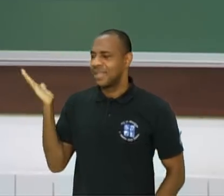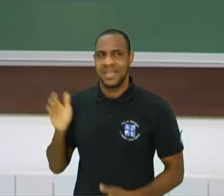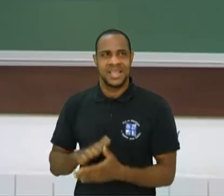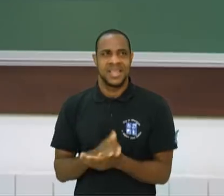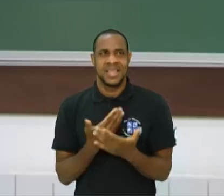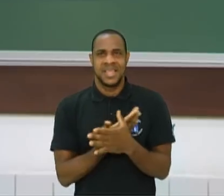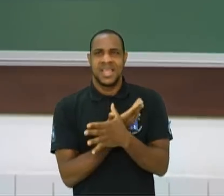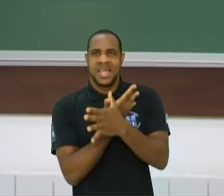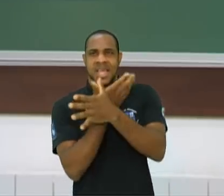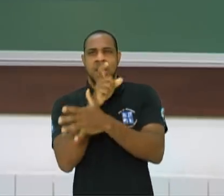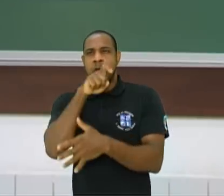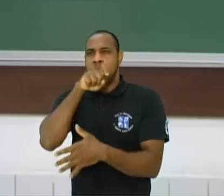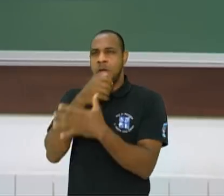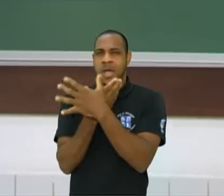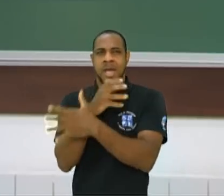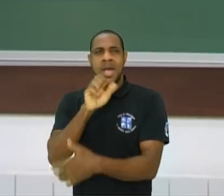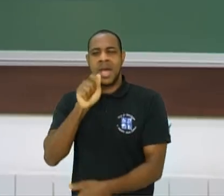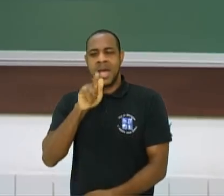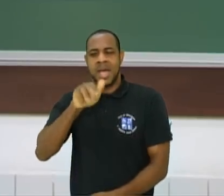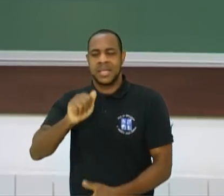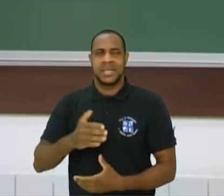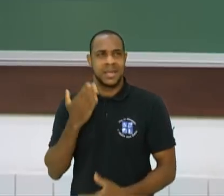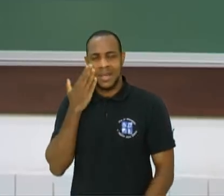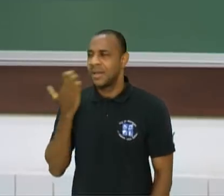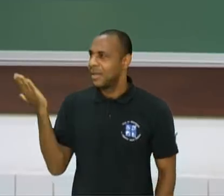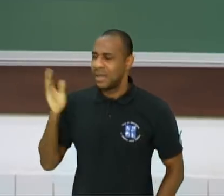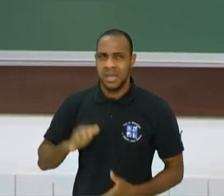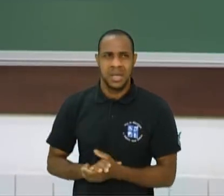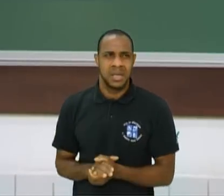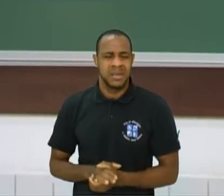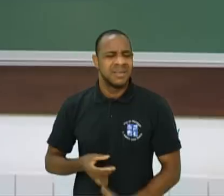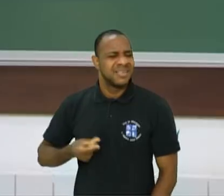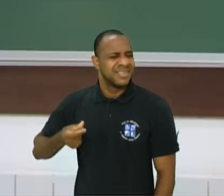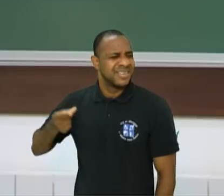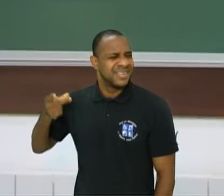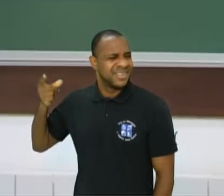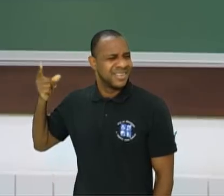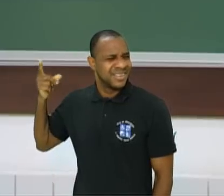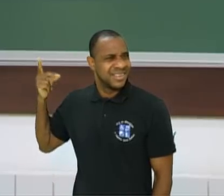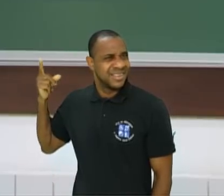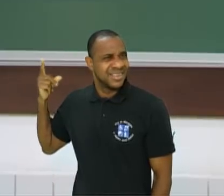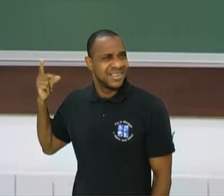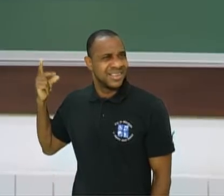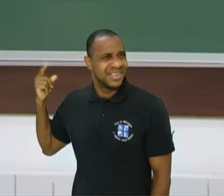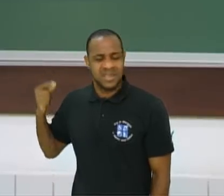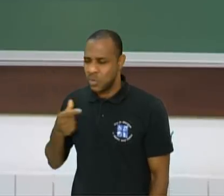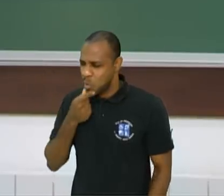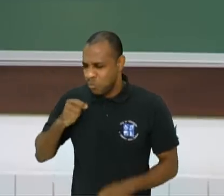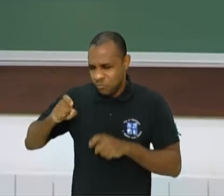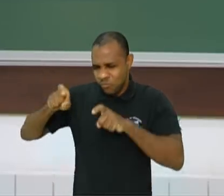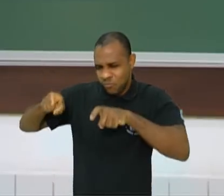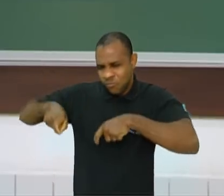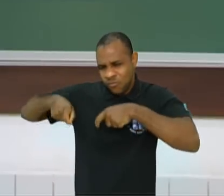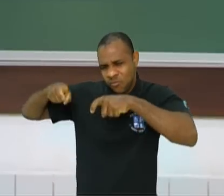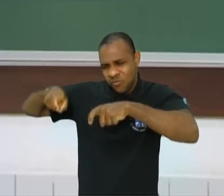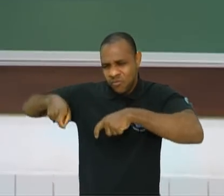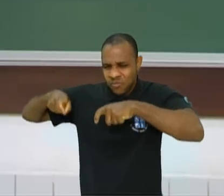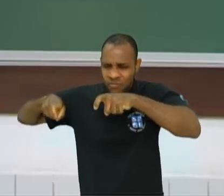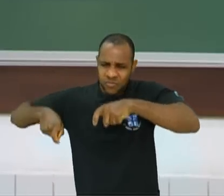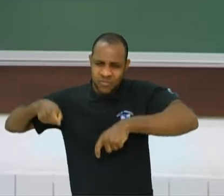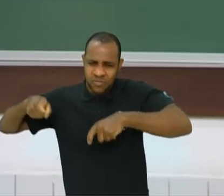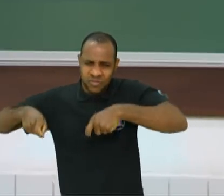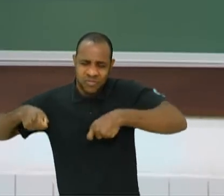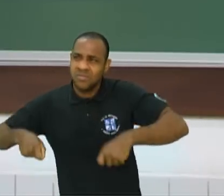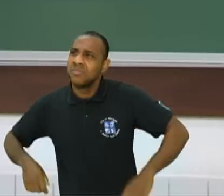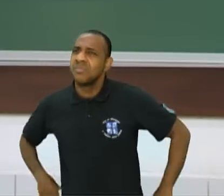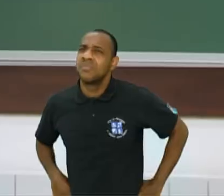águia, né? A lenda da águia. Era uma vez um fazendeiro, né? Ele estava